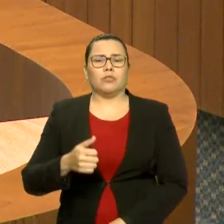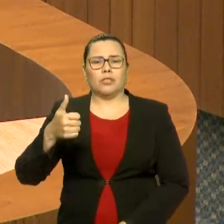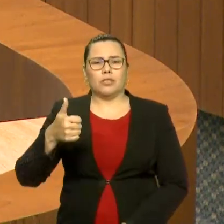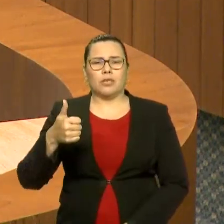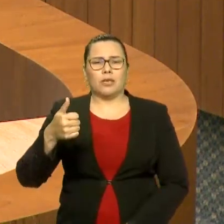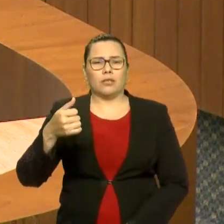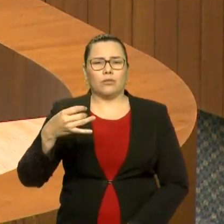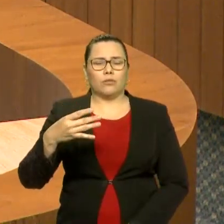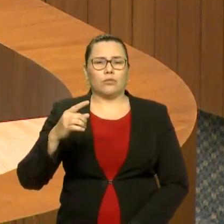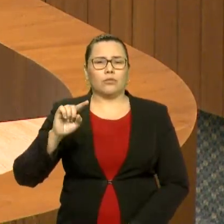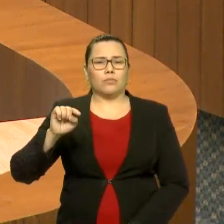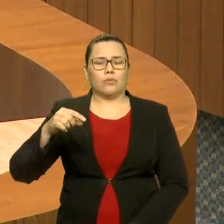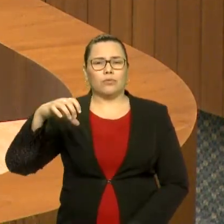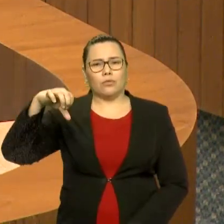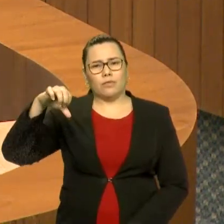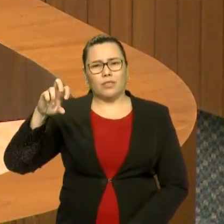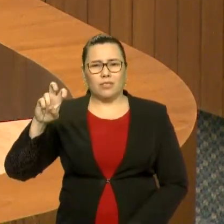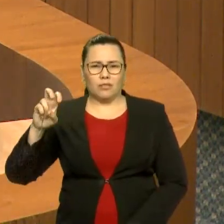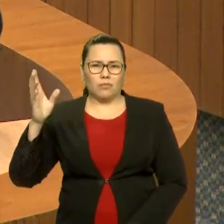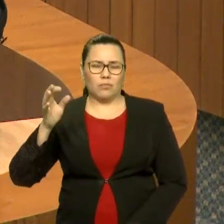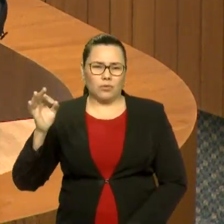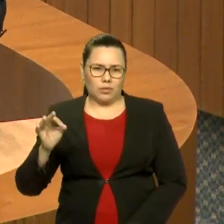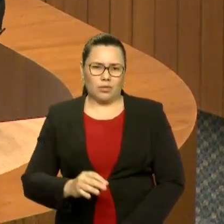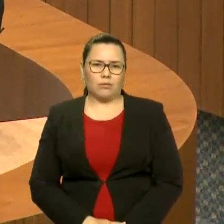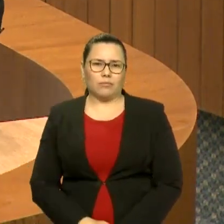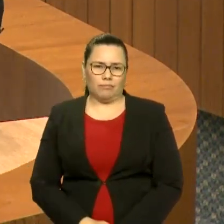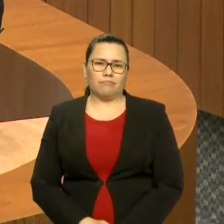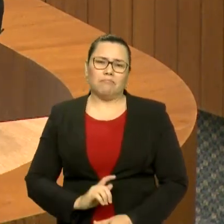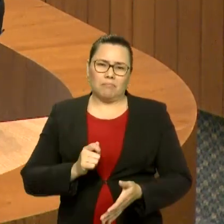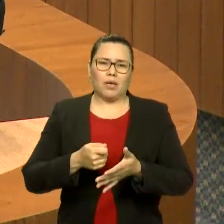14,95%. Só que depois, os professores